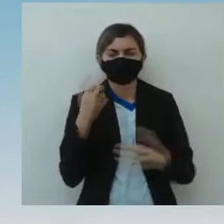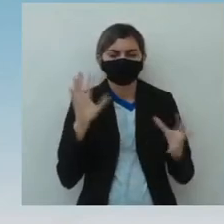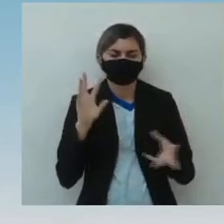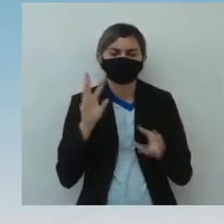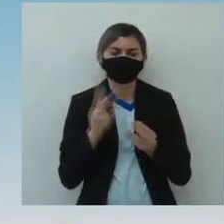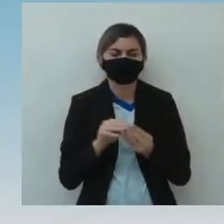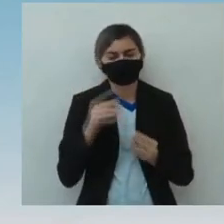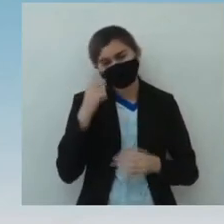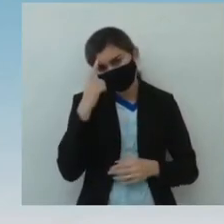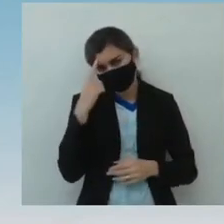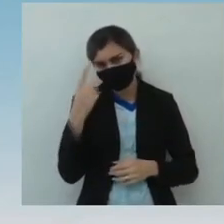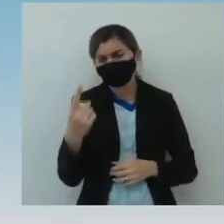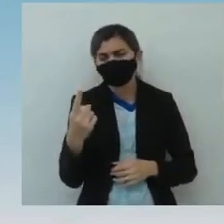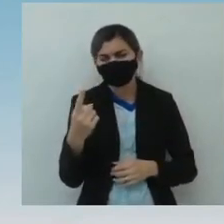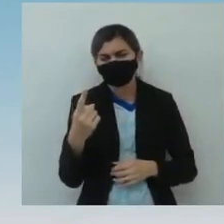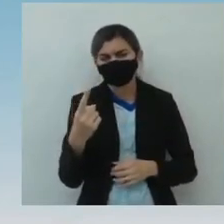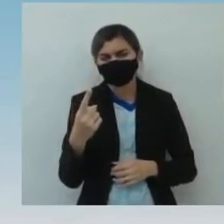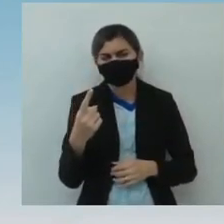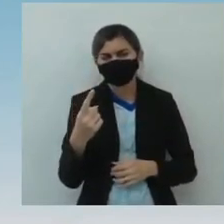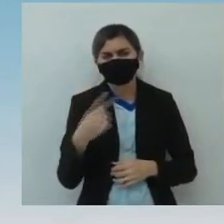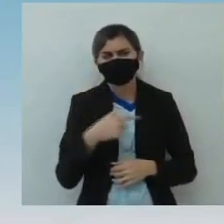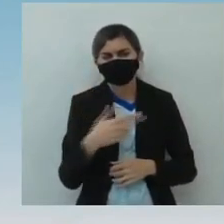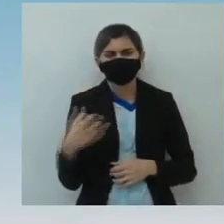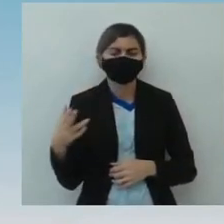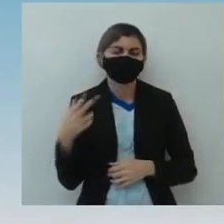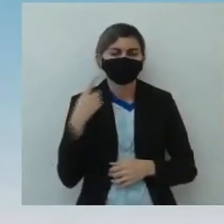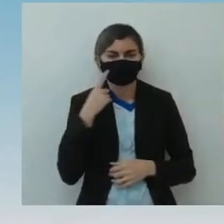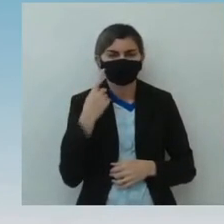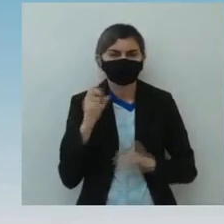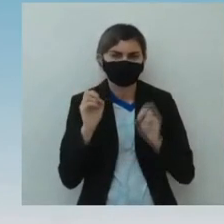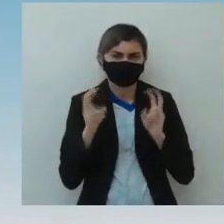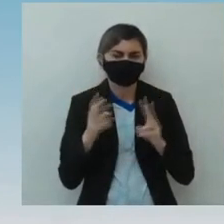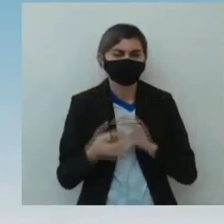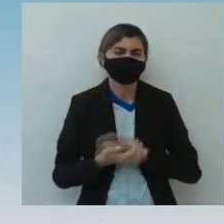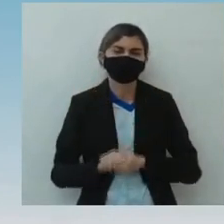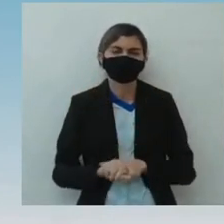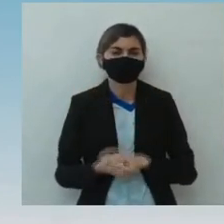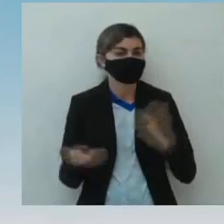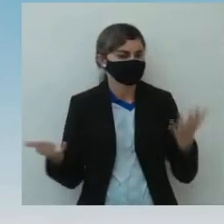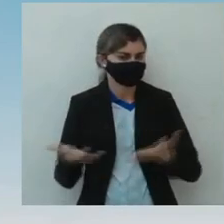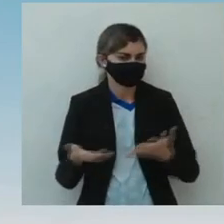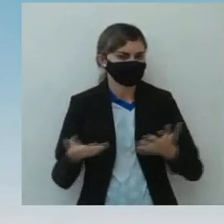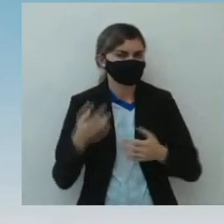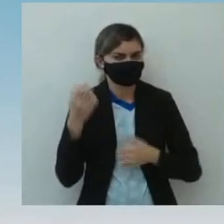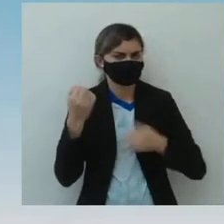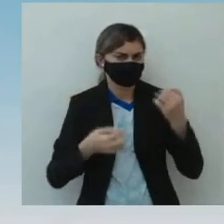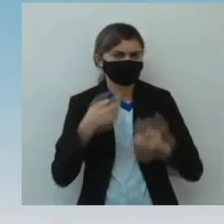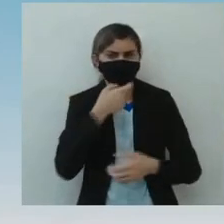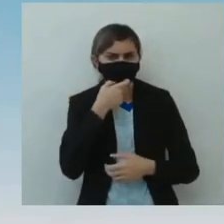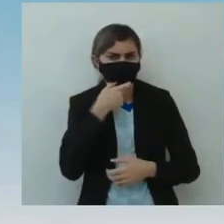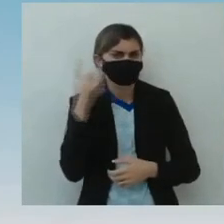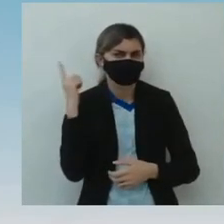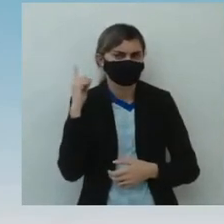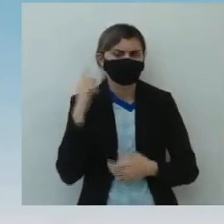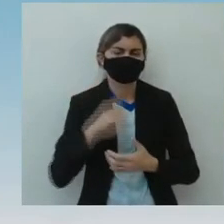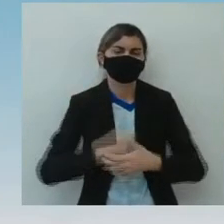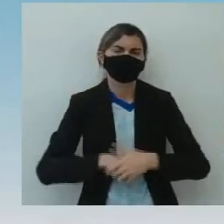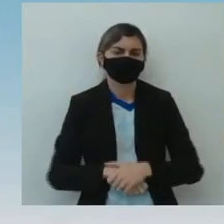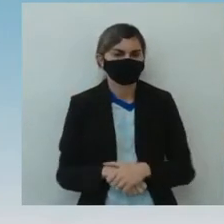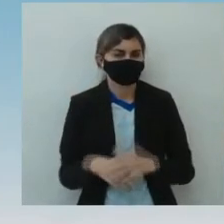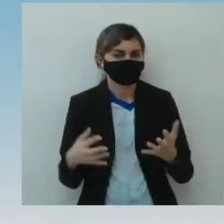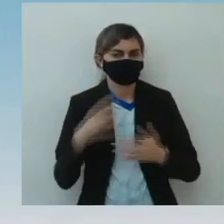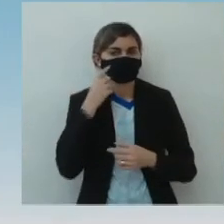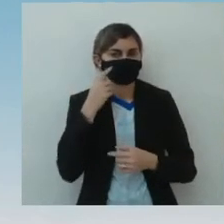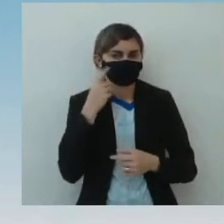Resumindo uma ideia tu chamar Ok acorde ou Apolo um dia certo neuris aos